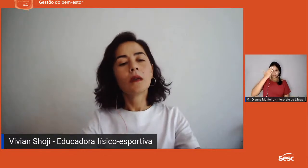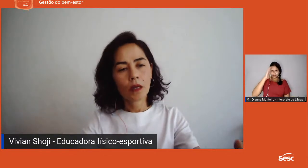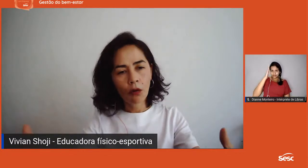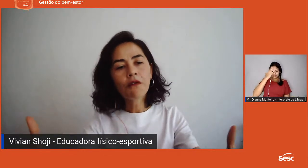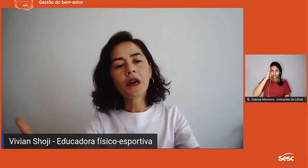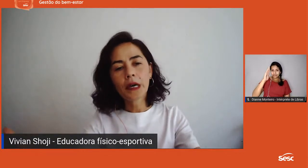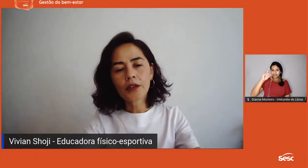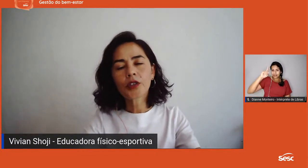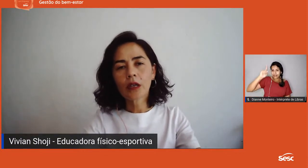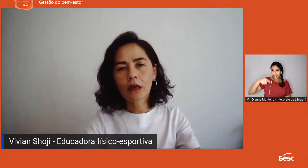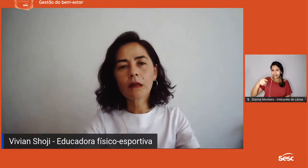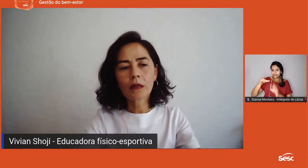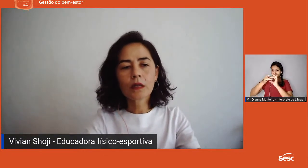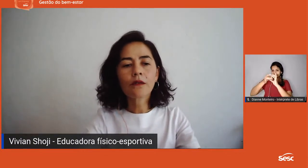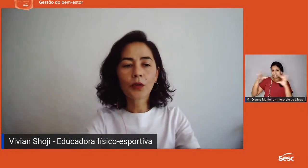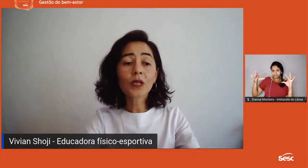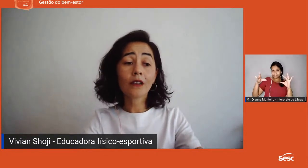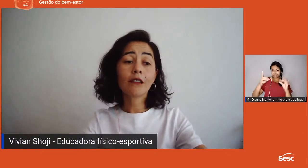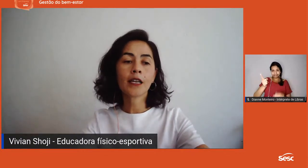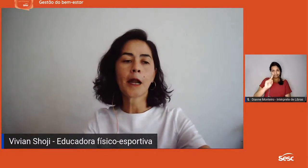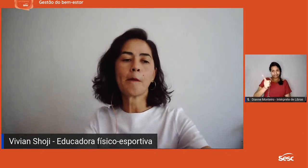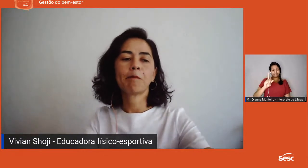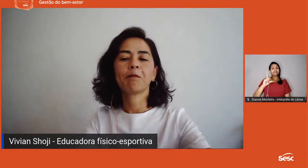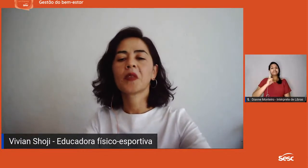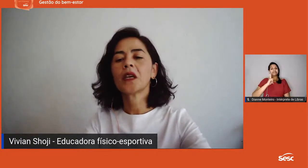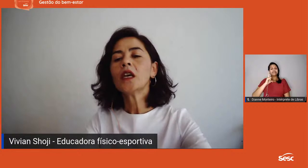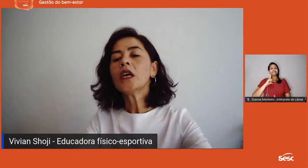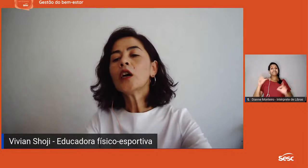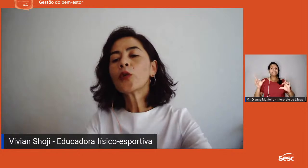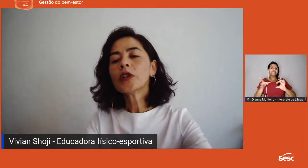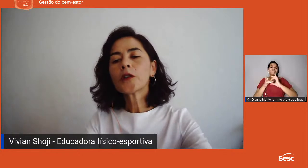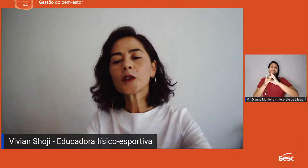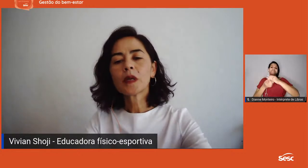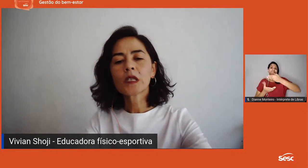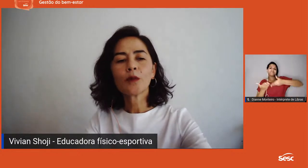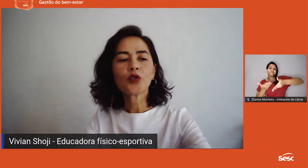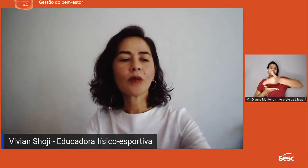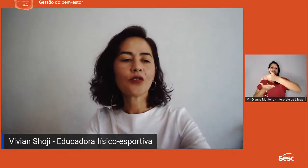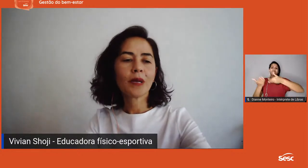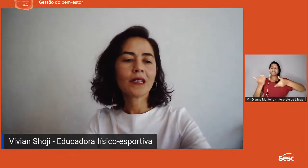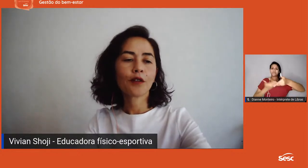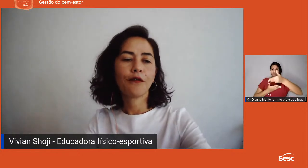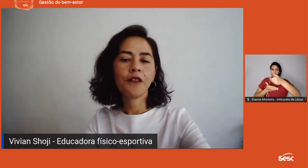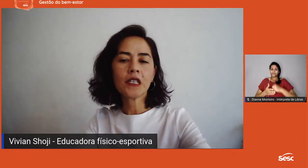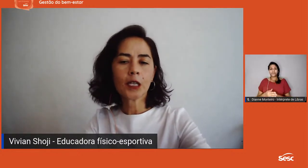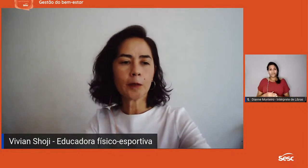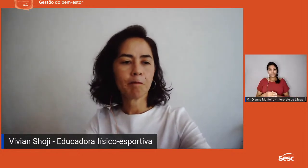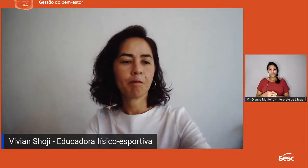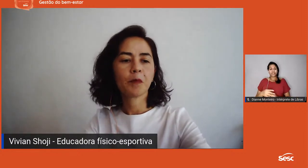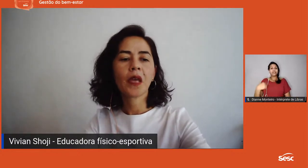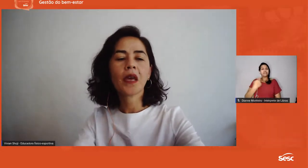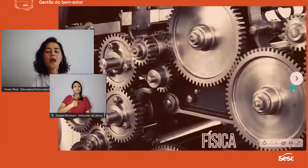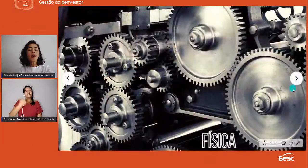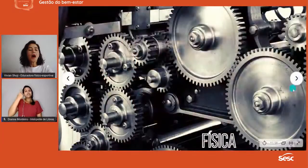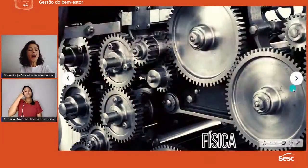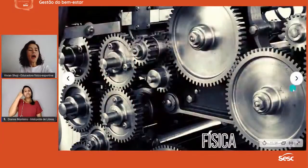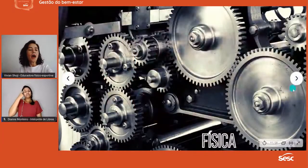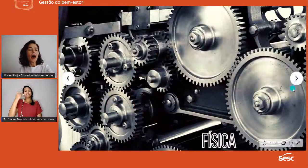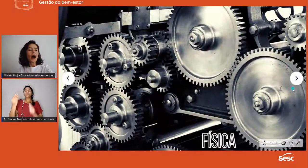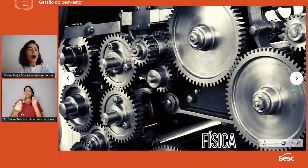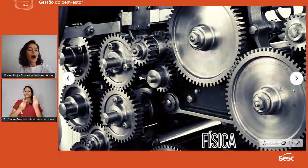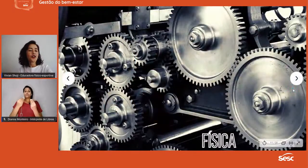Elas se convergem, elas vão se integrar. Quando nós pensamos numa dimensão física, né?